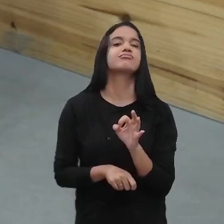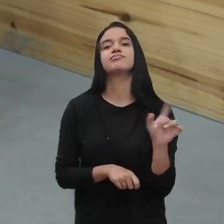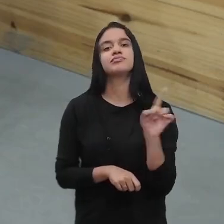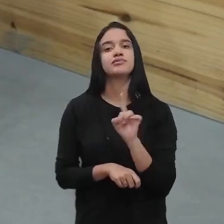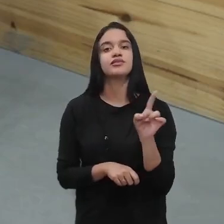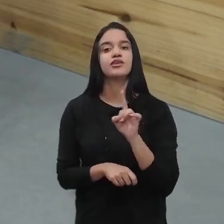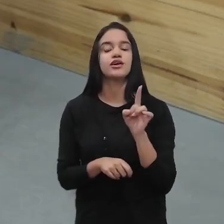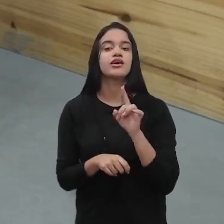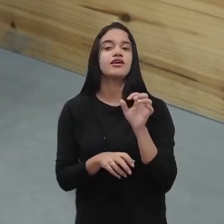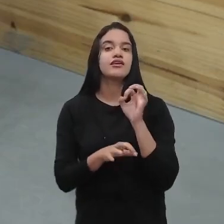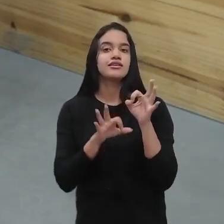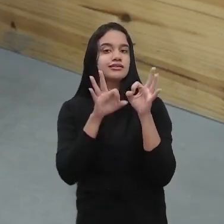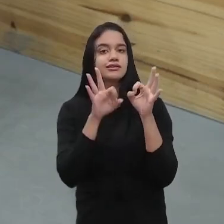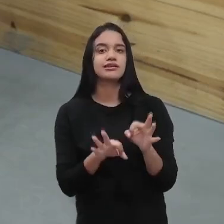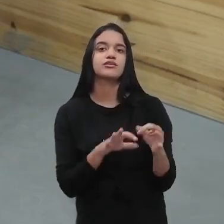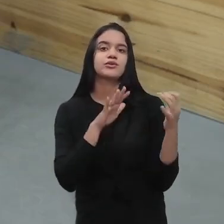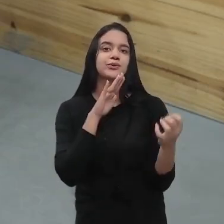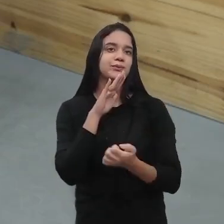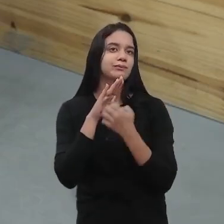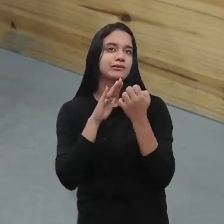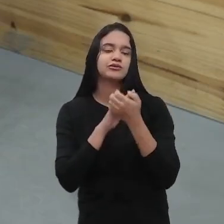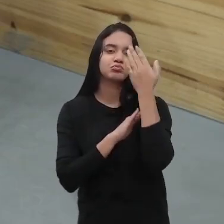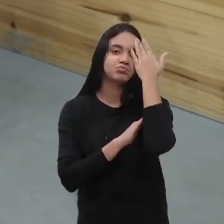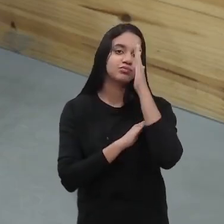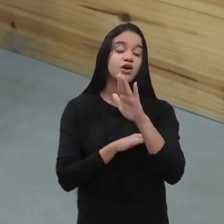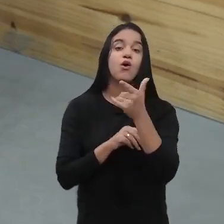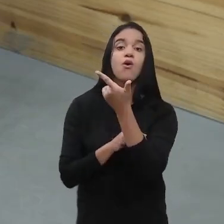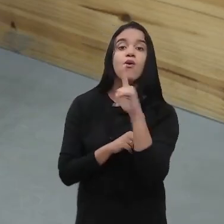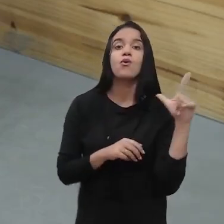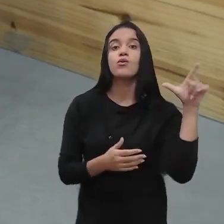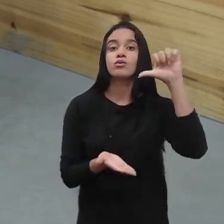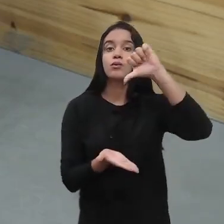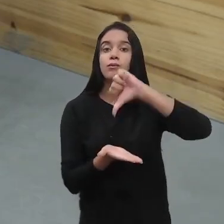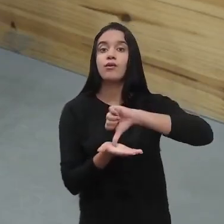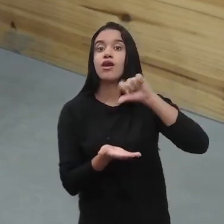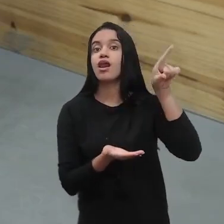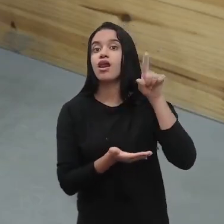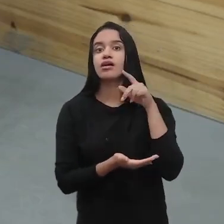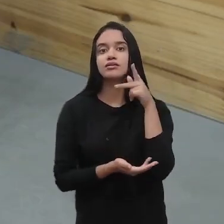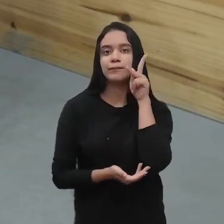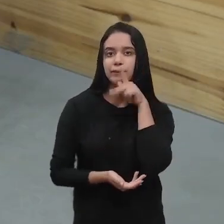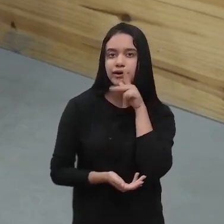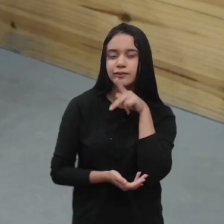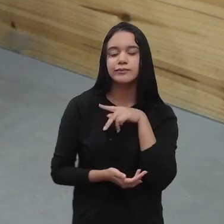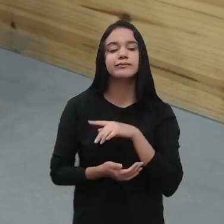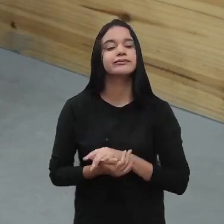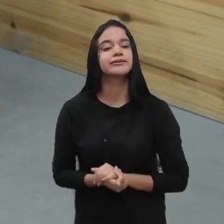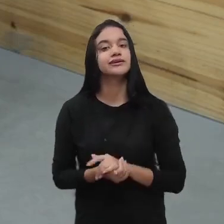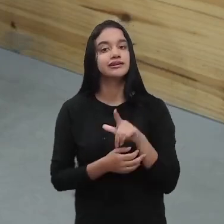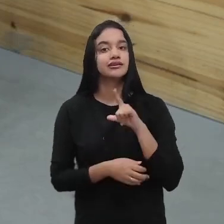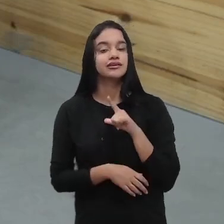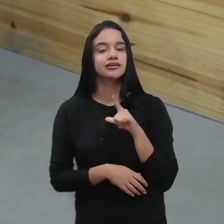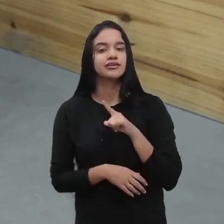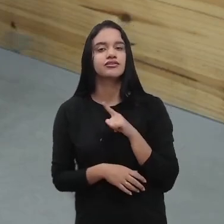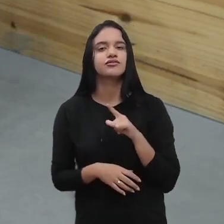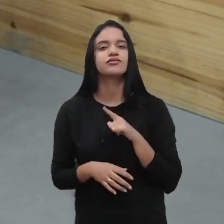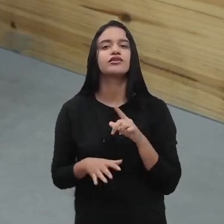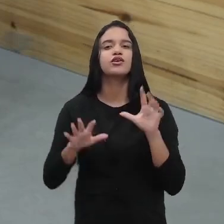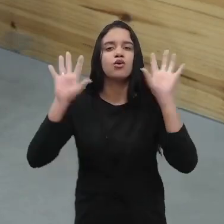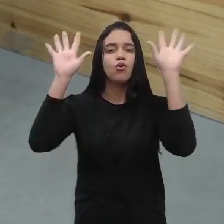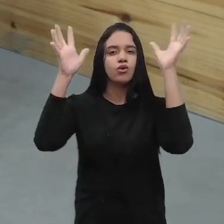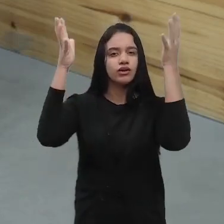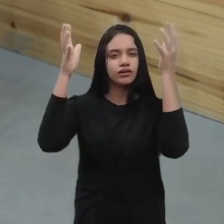vai dar certo numa empresa, sei lá, em uma outra unidade lá na Paraíba. Muito bem. A gente vai ter que ver o clima, a gente vai ter que